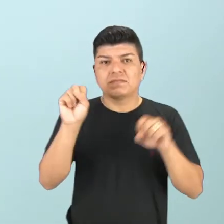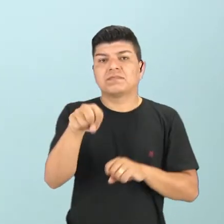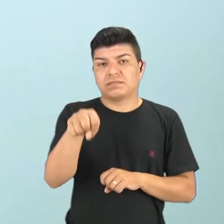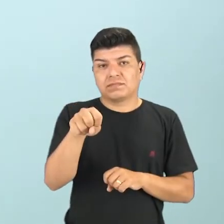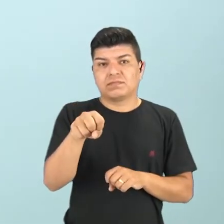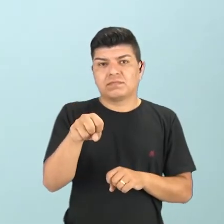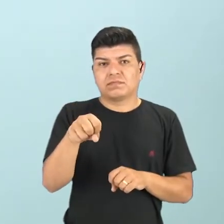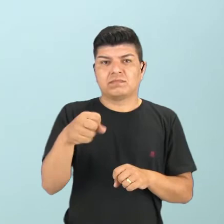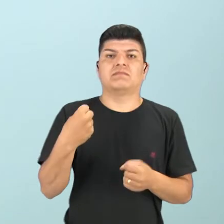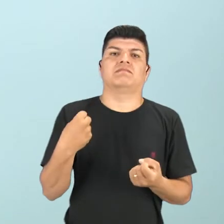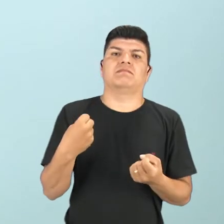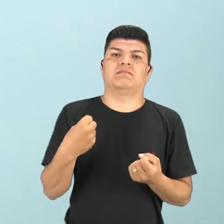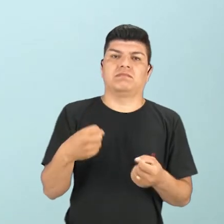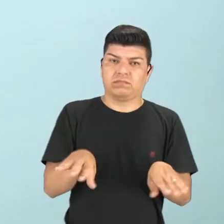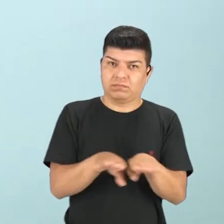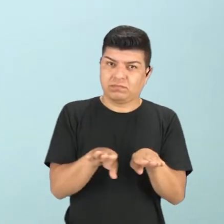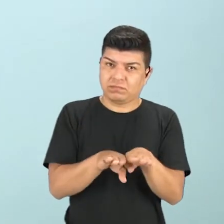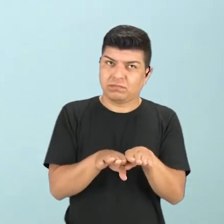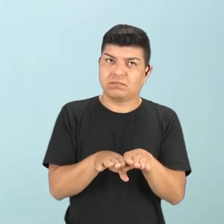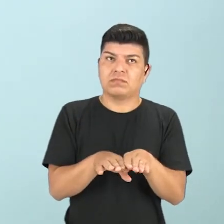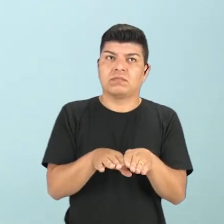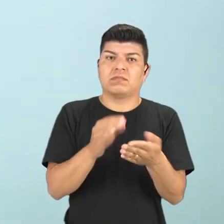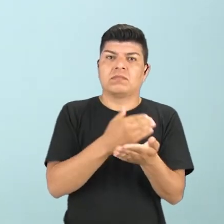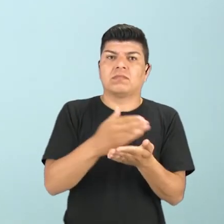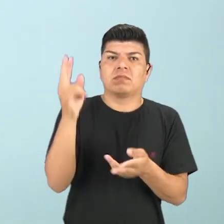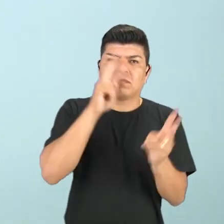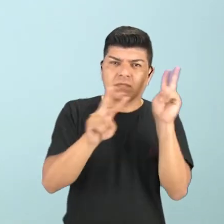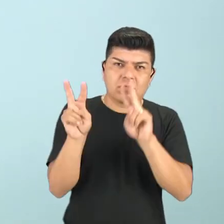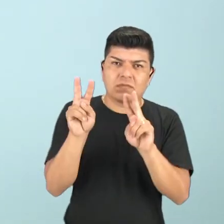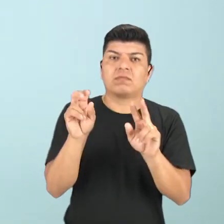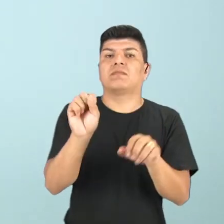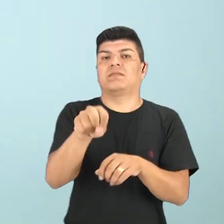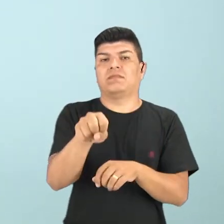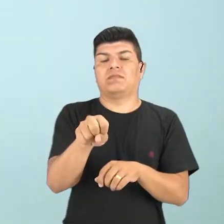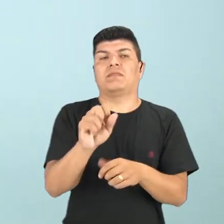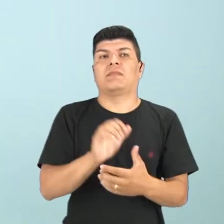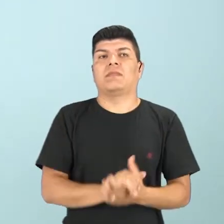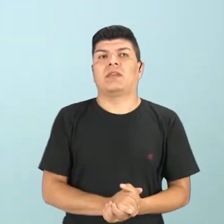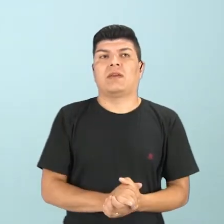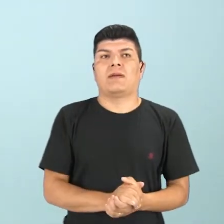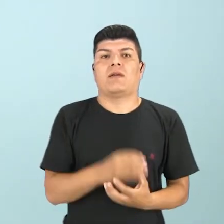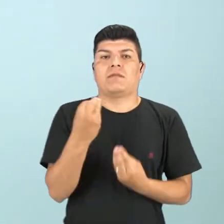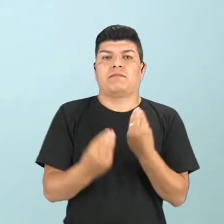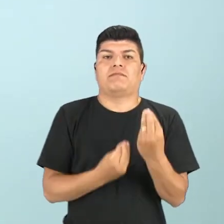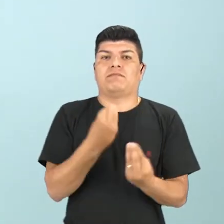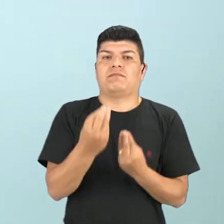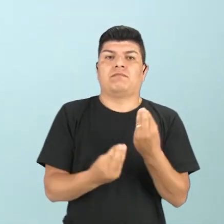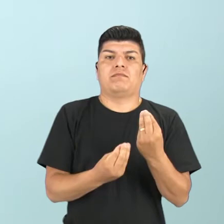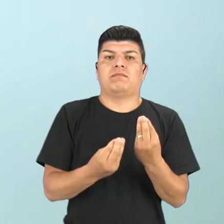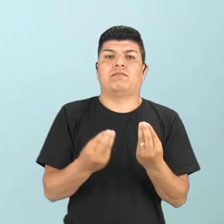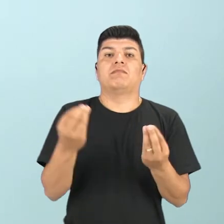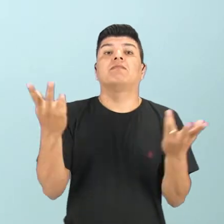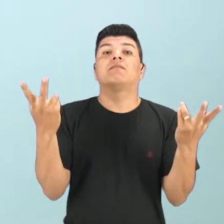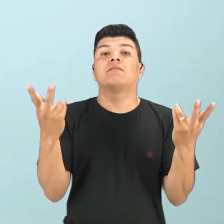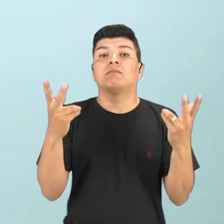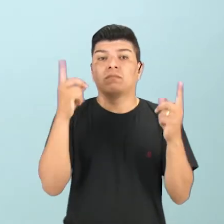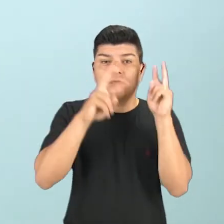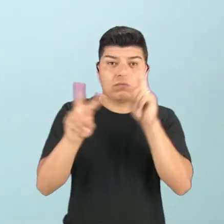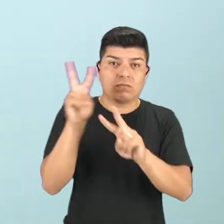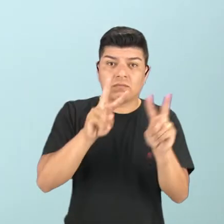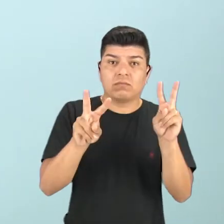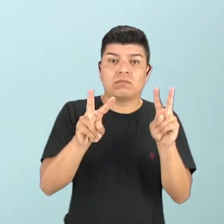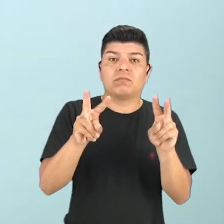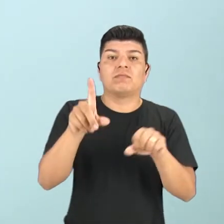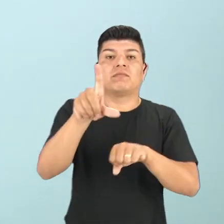Sim. Criticamente? Também. A partir de um ponto de vista? Sim. Como é que ele baseia esse ponto de vista dele? A partir